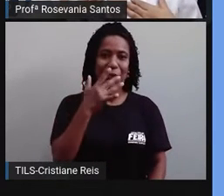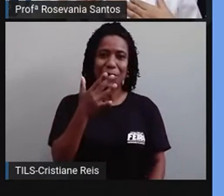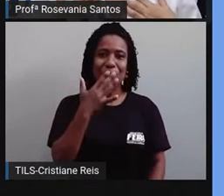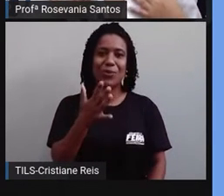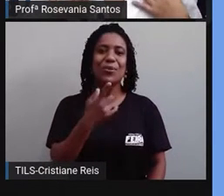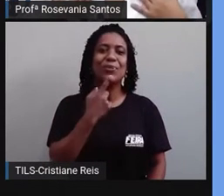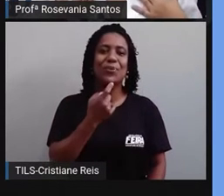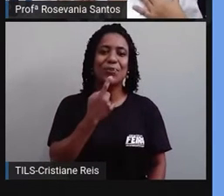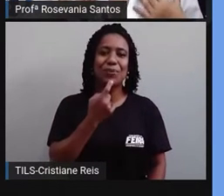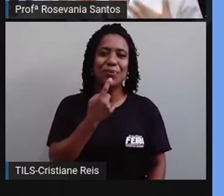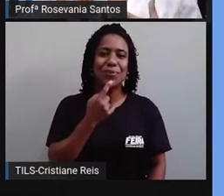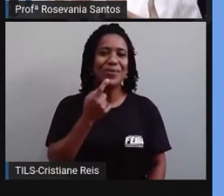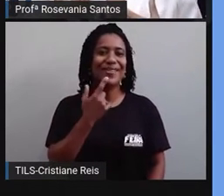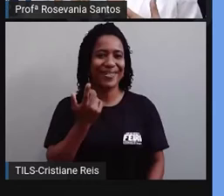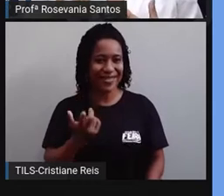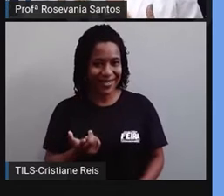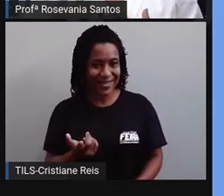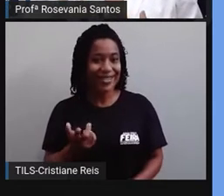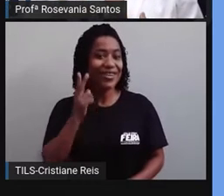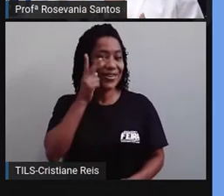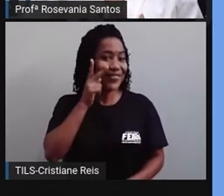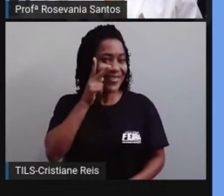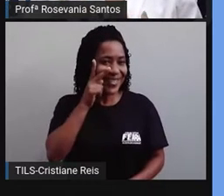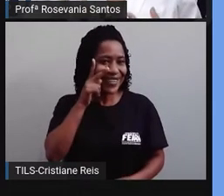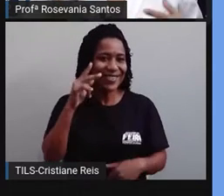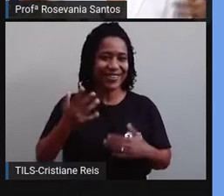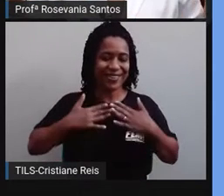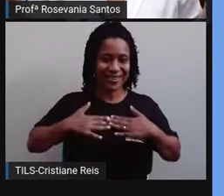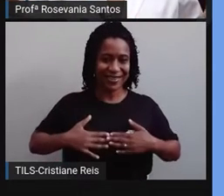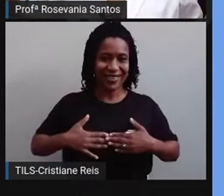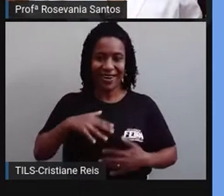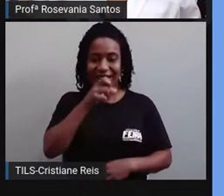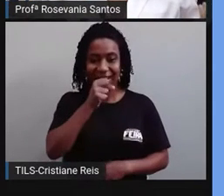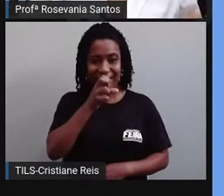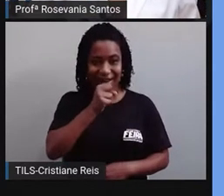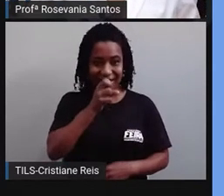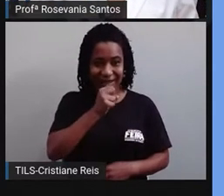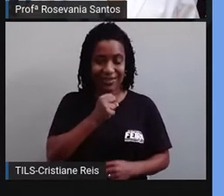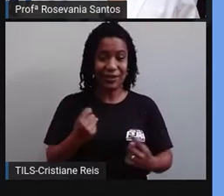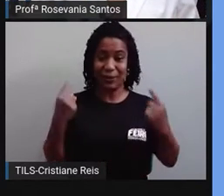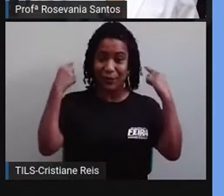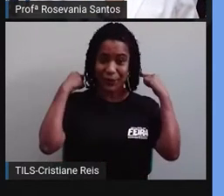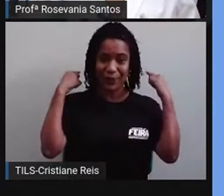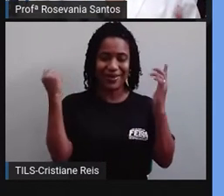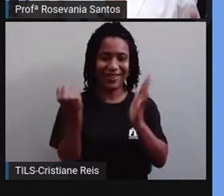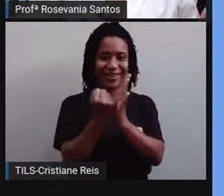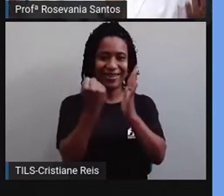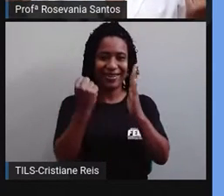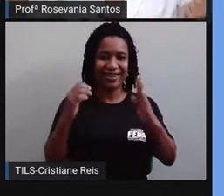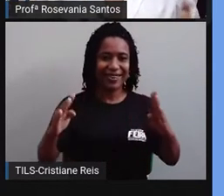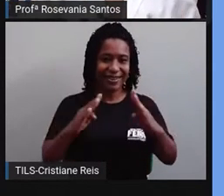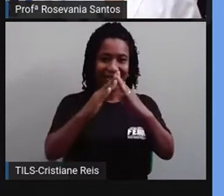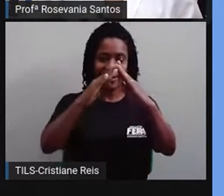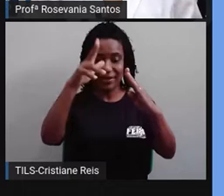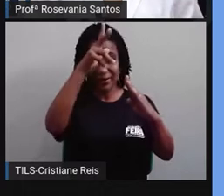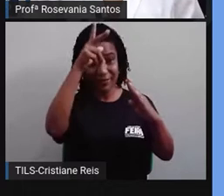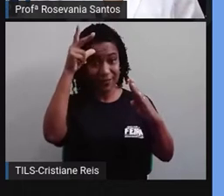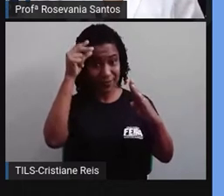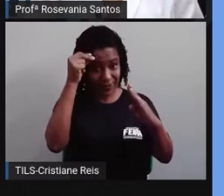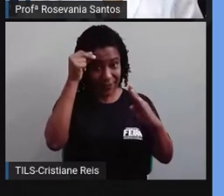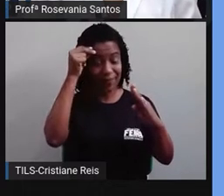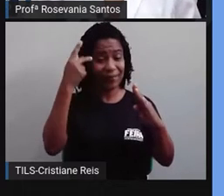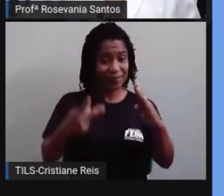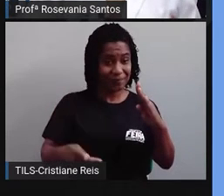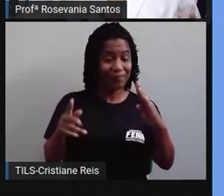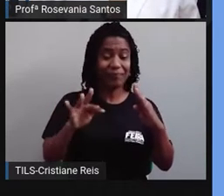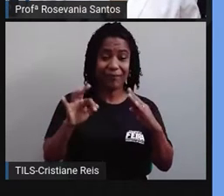eu estou trajando um jaleco branco, uma blusa laranja. Atrás de mim tem a logomarca da Prefeitura Municipal